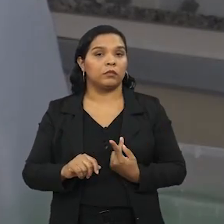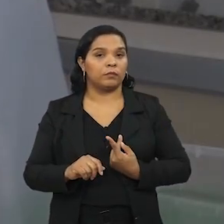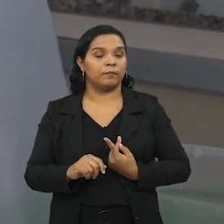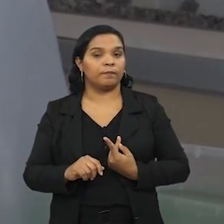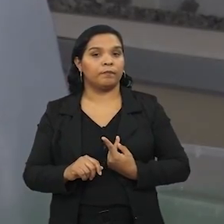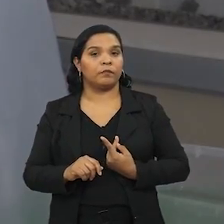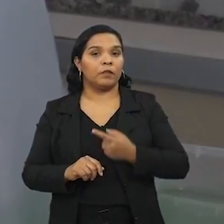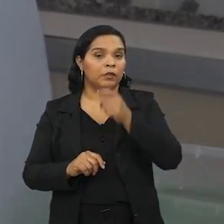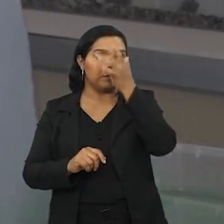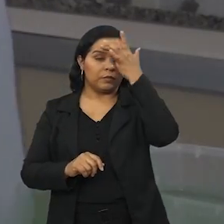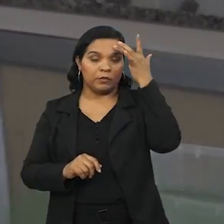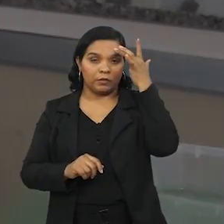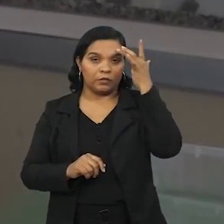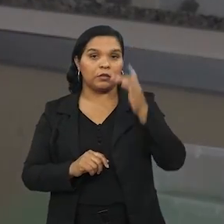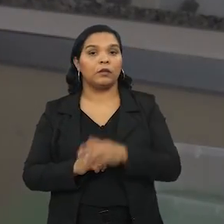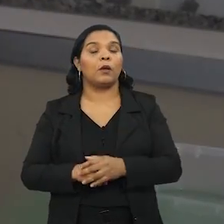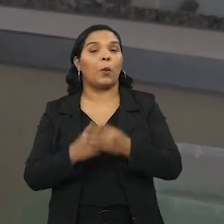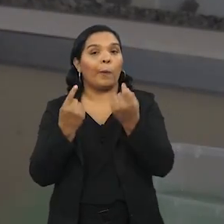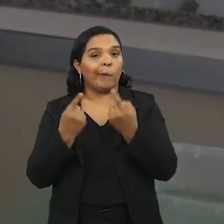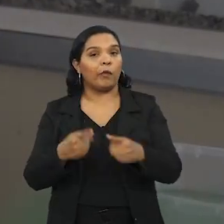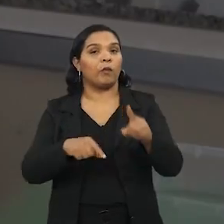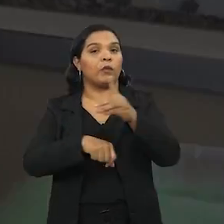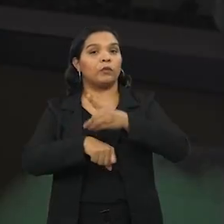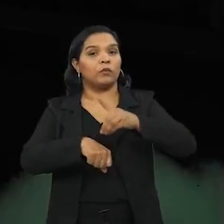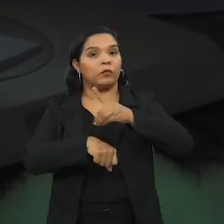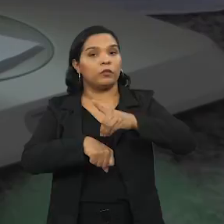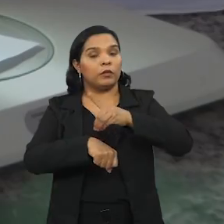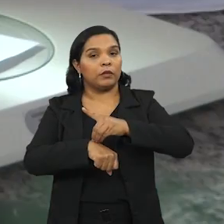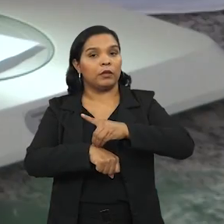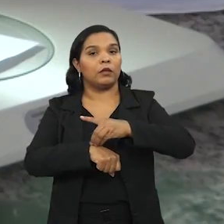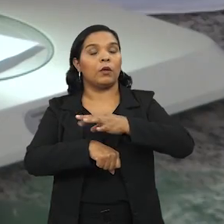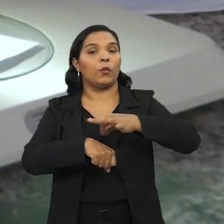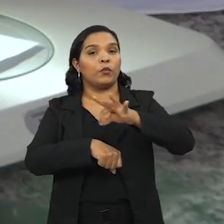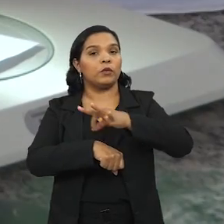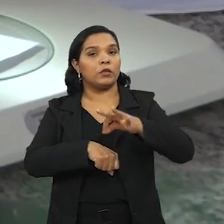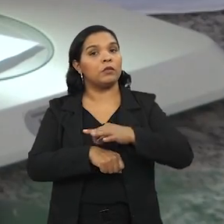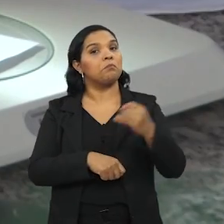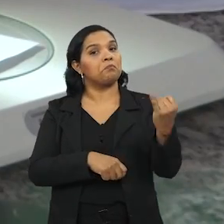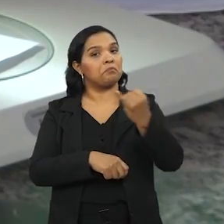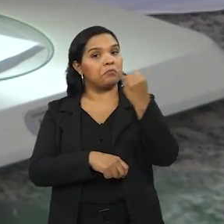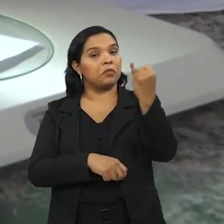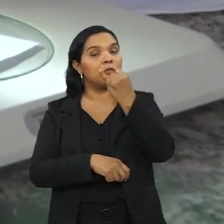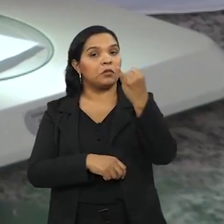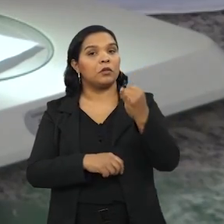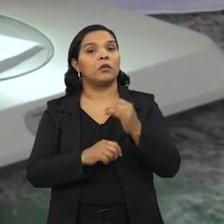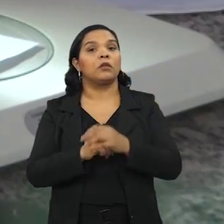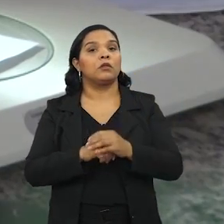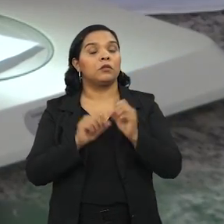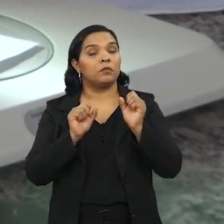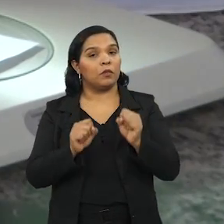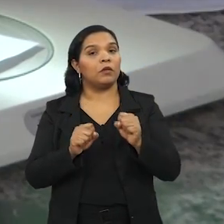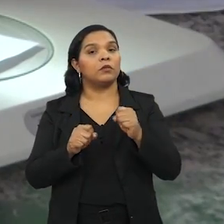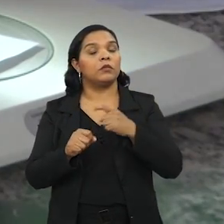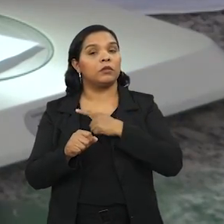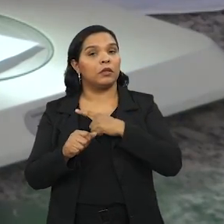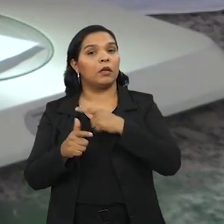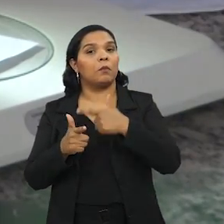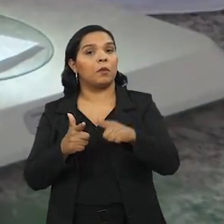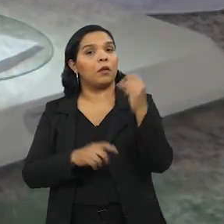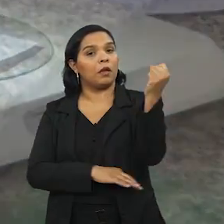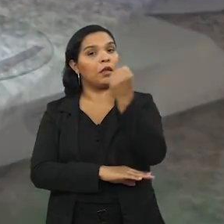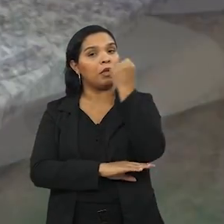e combatendo, assim, o Aedes aegypti, esse inseto extremamente importante, que